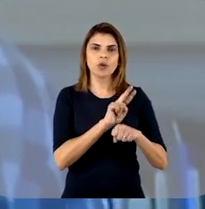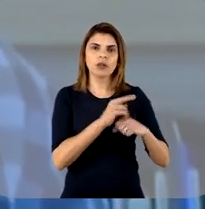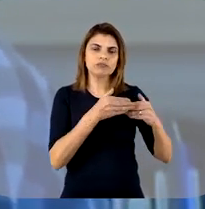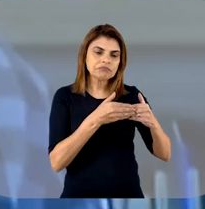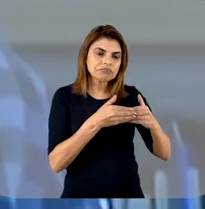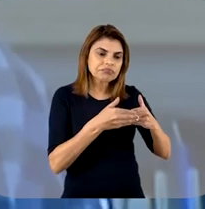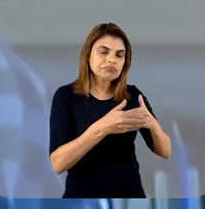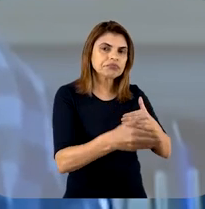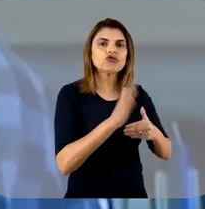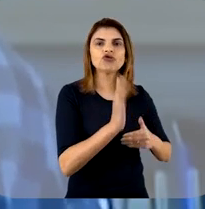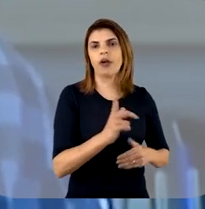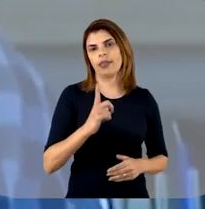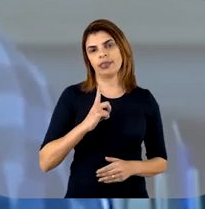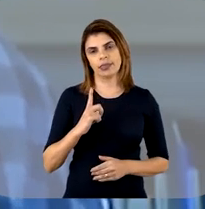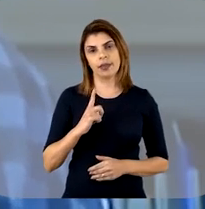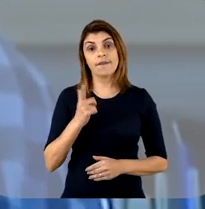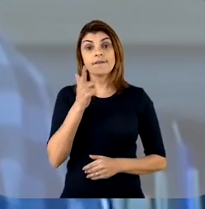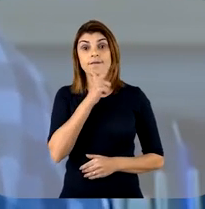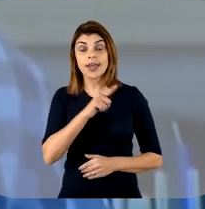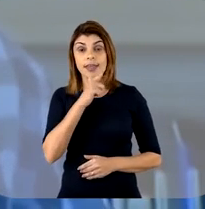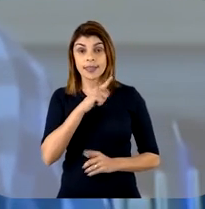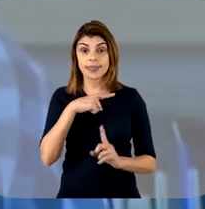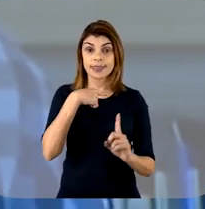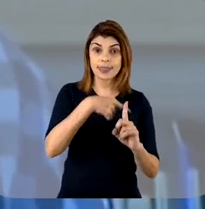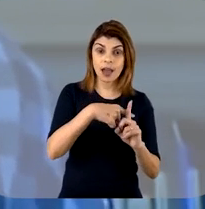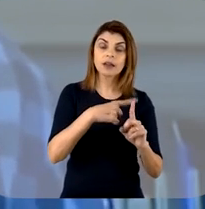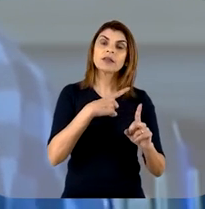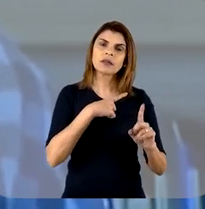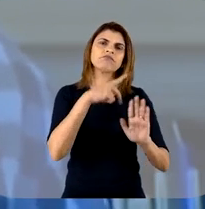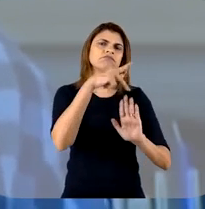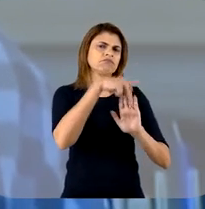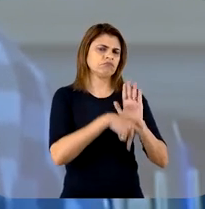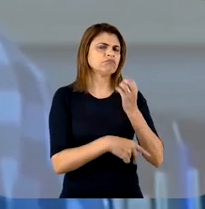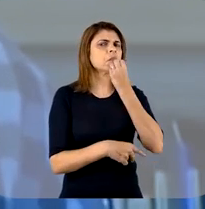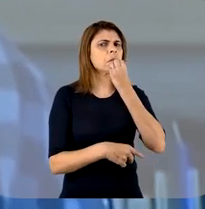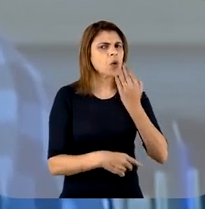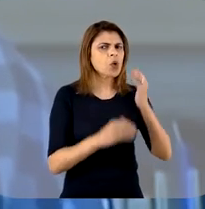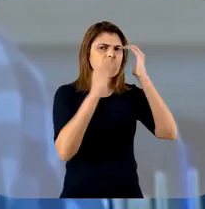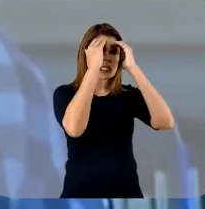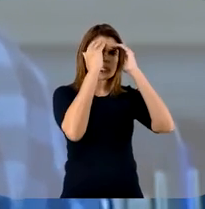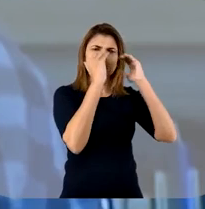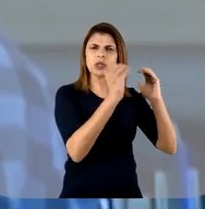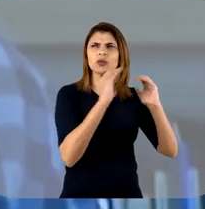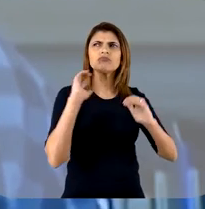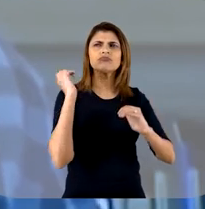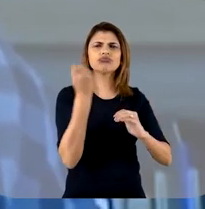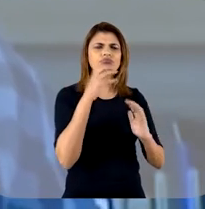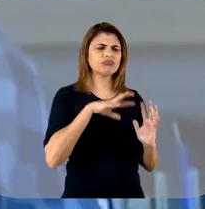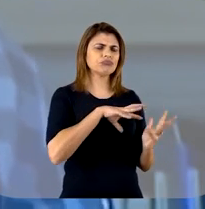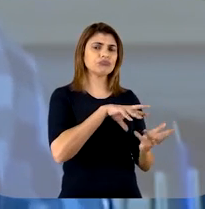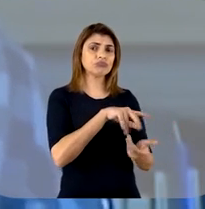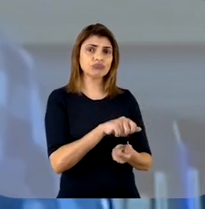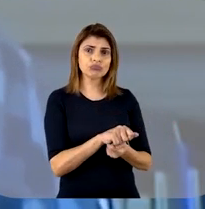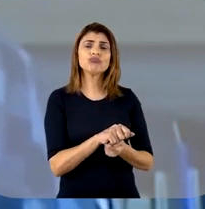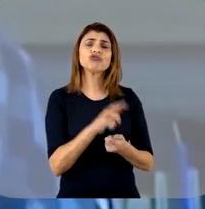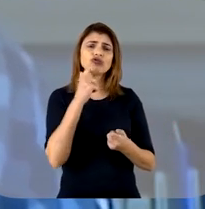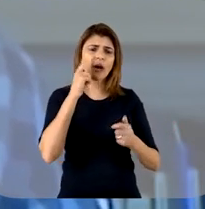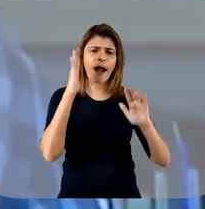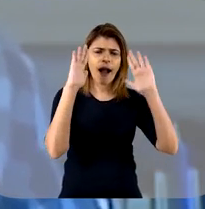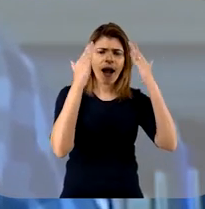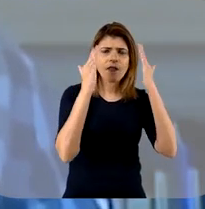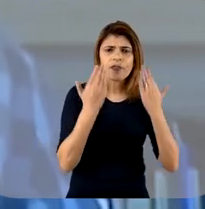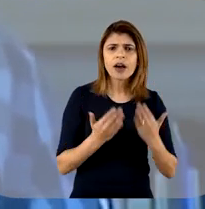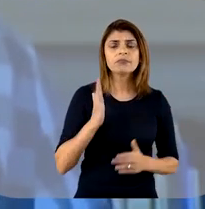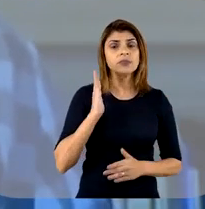que o programa já tem. A grande vantagem é que nós temos um bom programa, um programa robusto, respeitado no mundo inteiro e devidamente